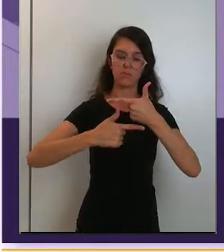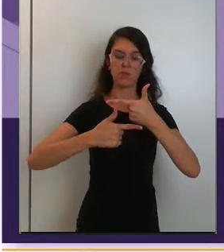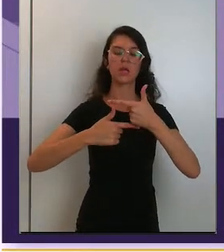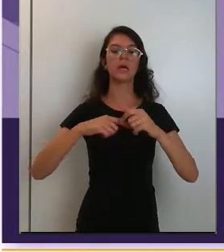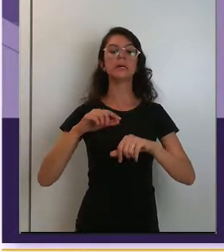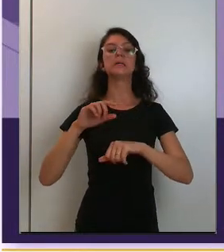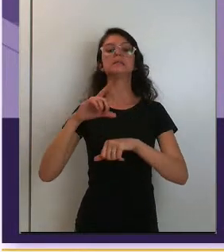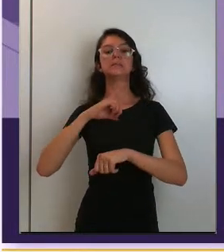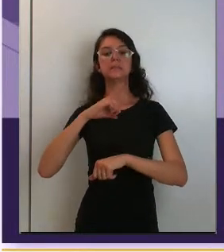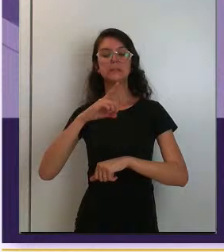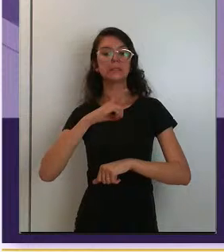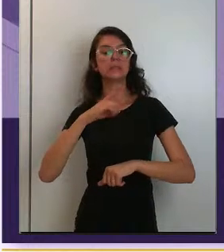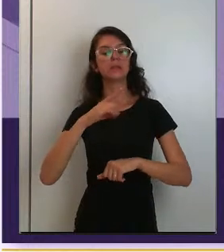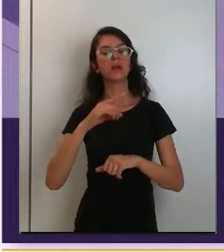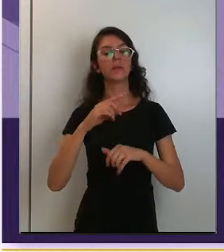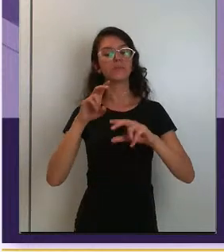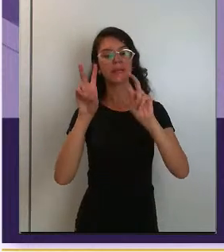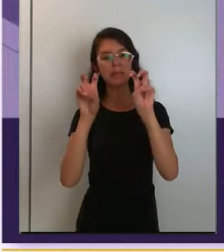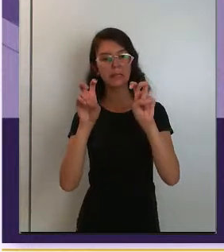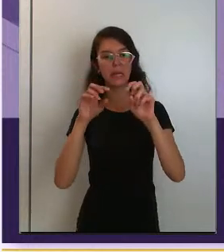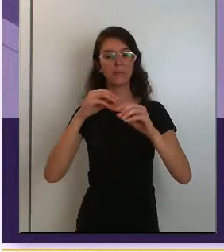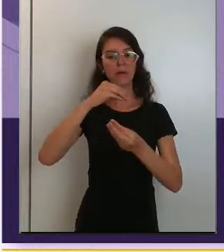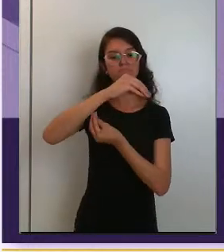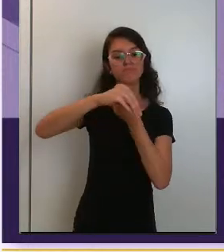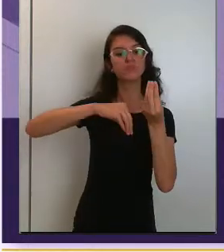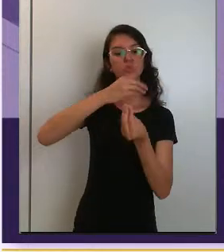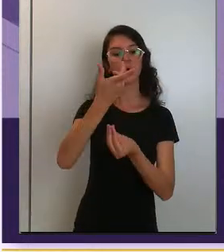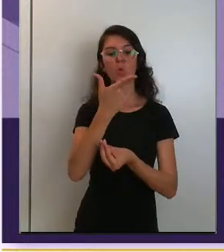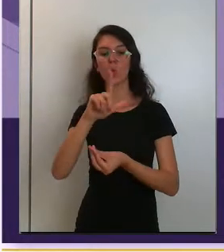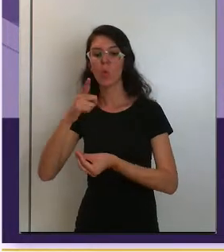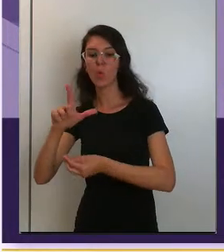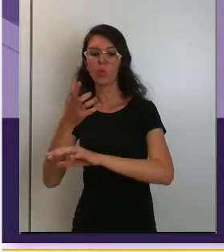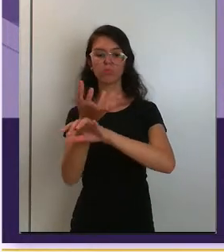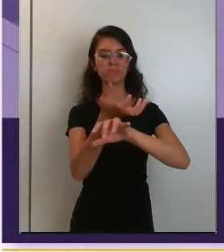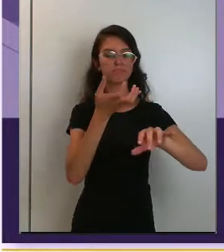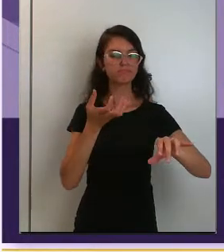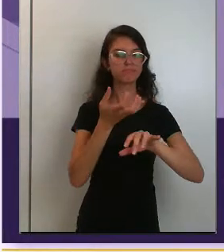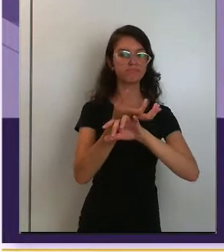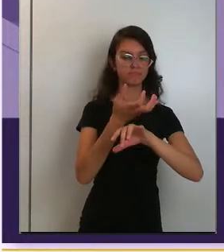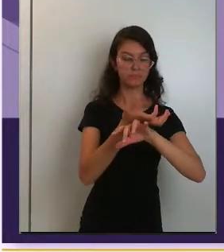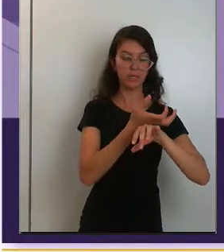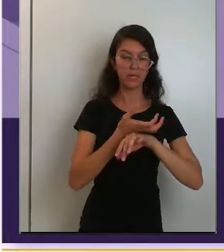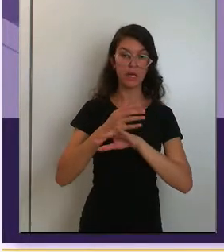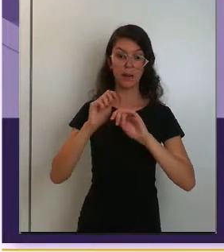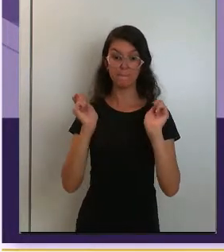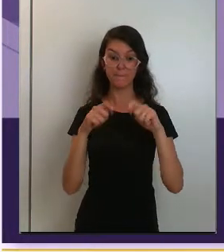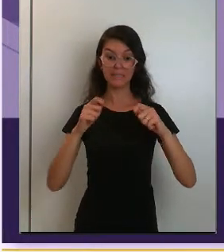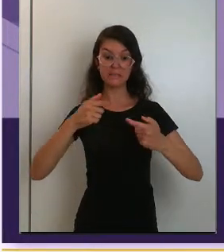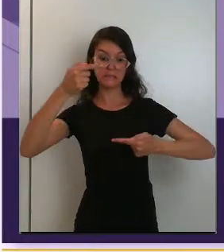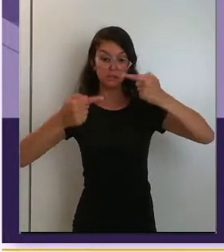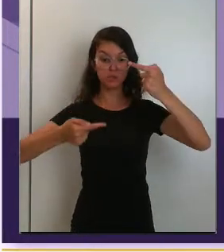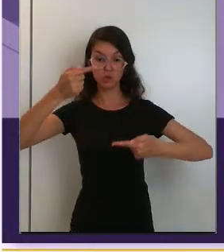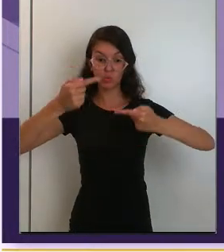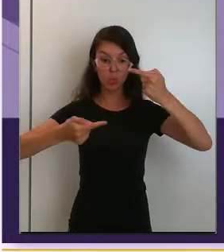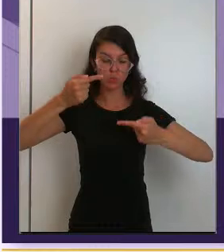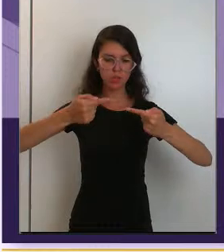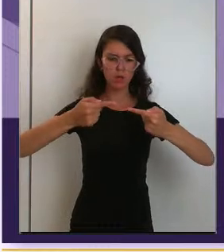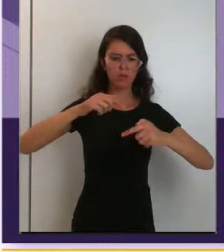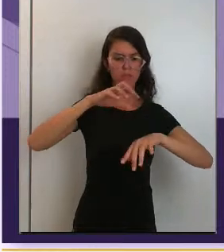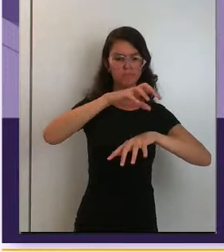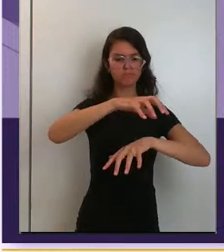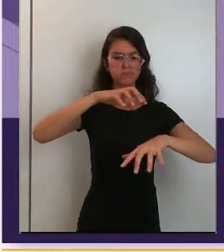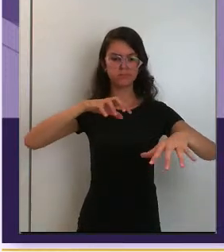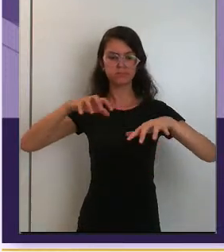interdisciplinar, não pode ser vista de forma isolada e tem que dialogar com todas as instâncias, né, que